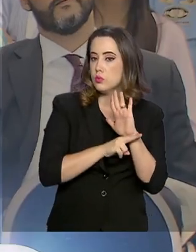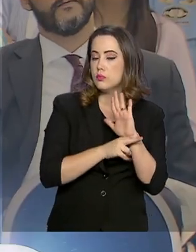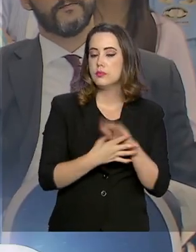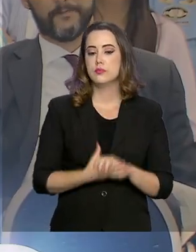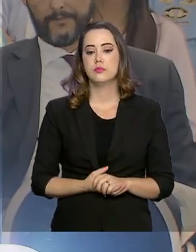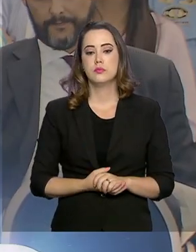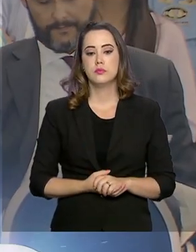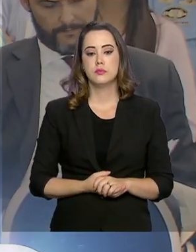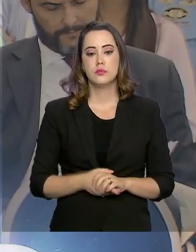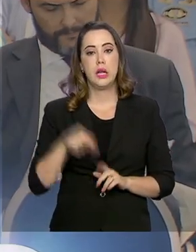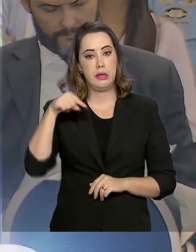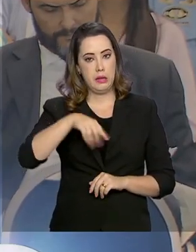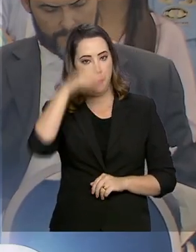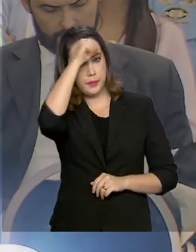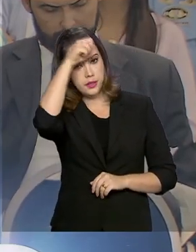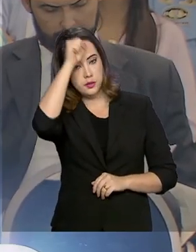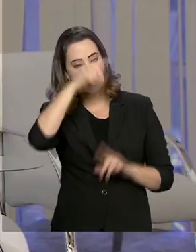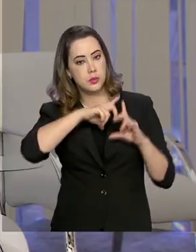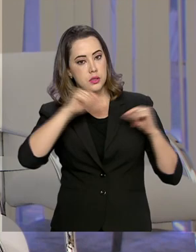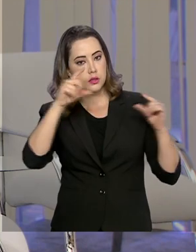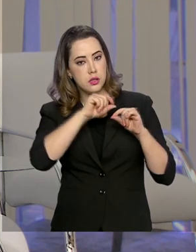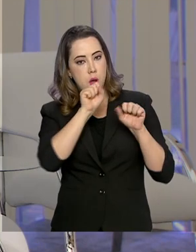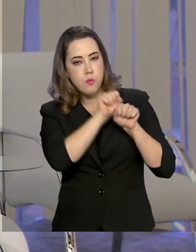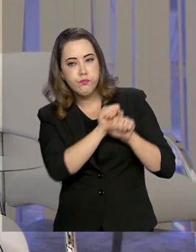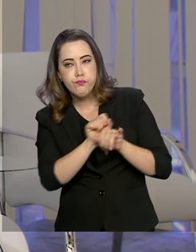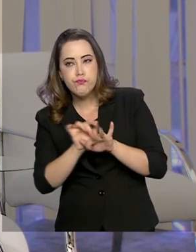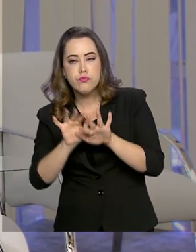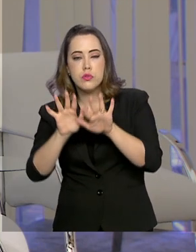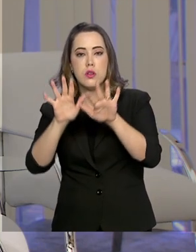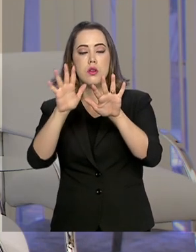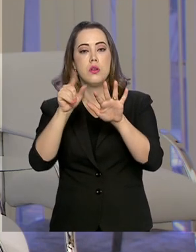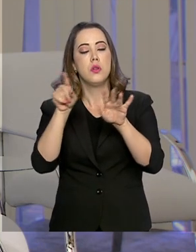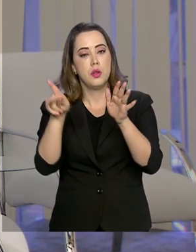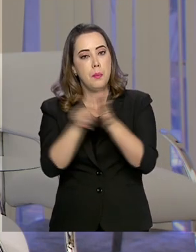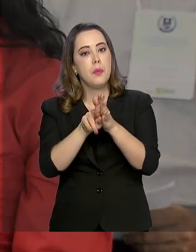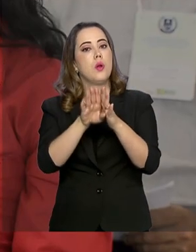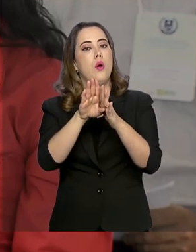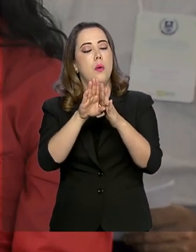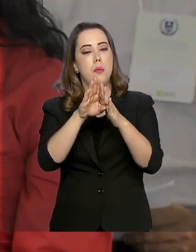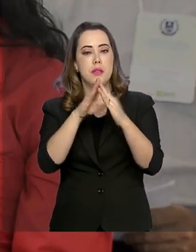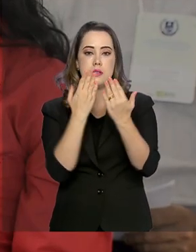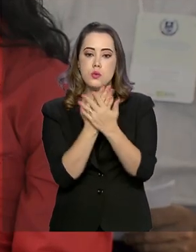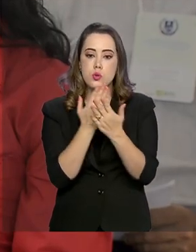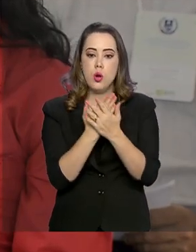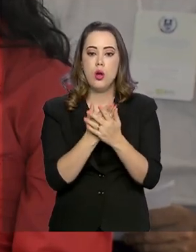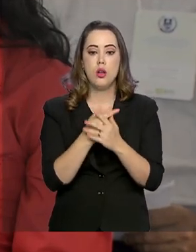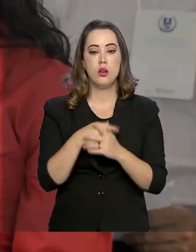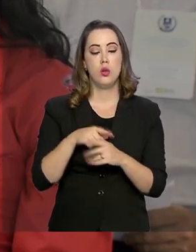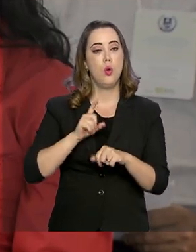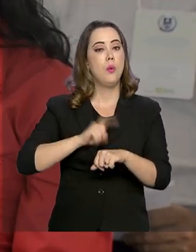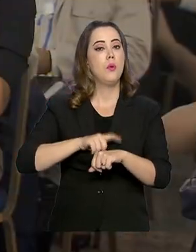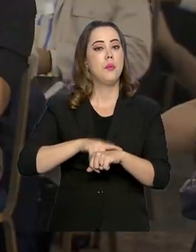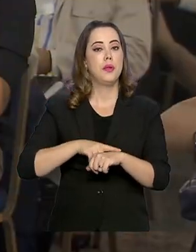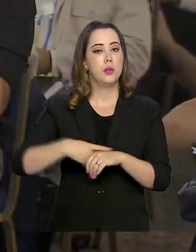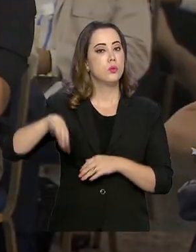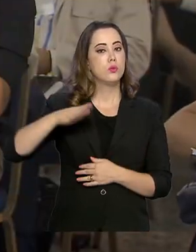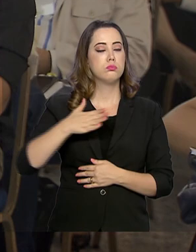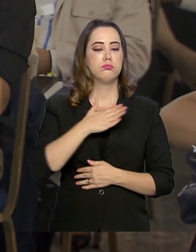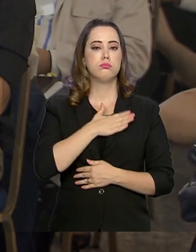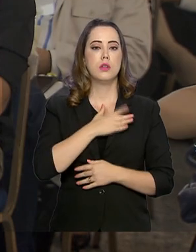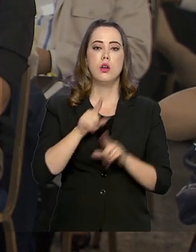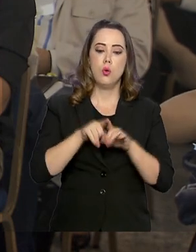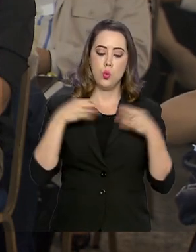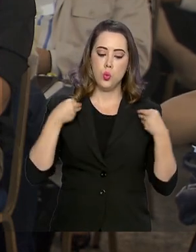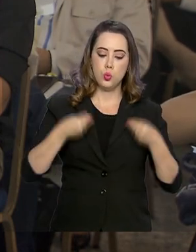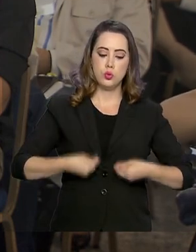Tudo o que aprenderem aqui em Brasília será colocado em prática nas suas escolas, desde o comportamento em hora cívica ao uso de